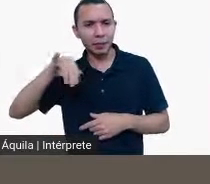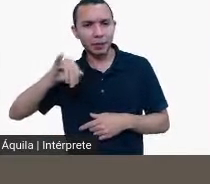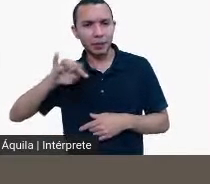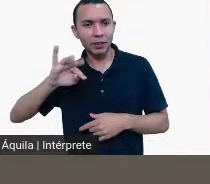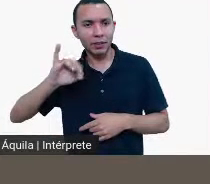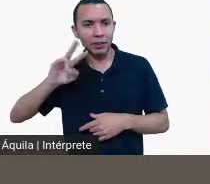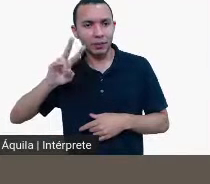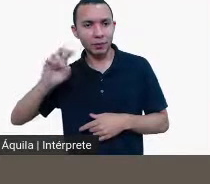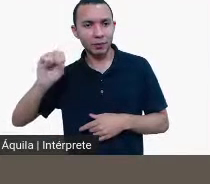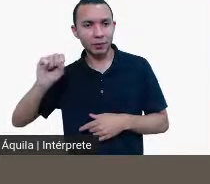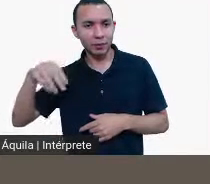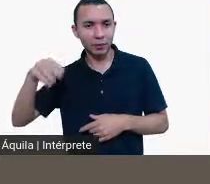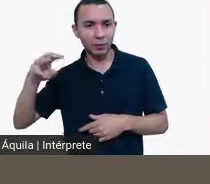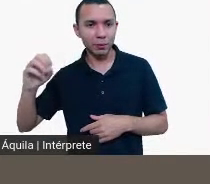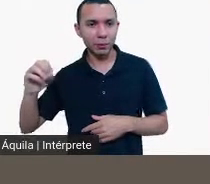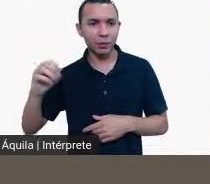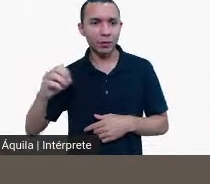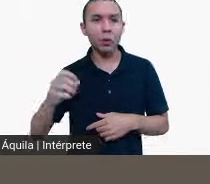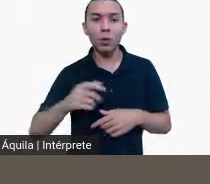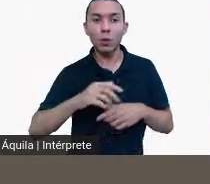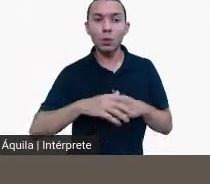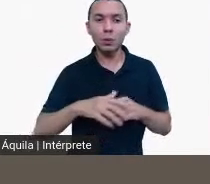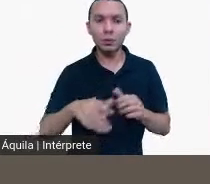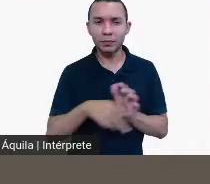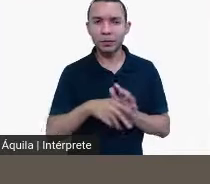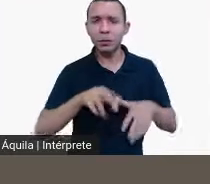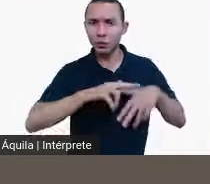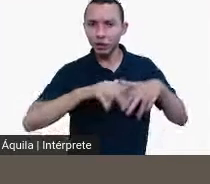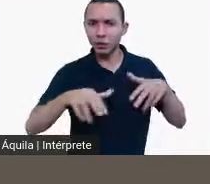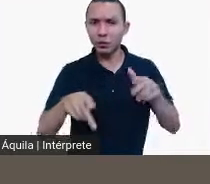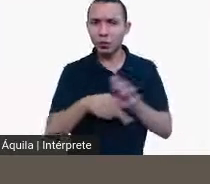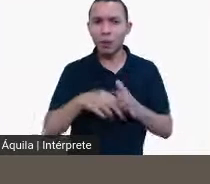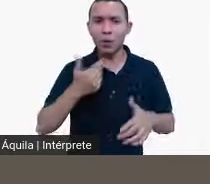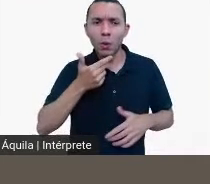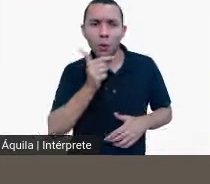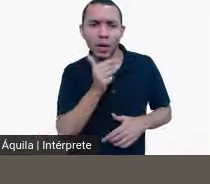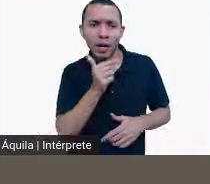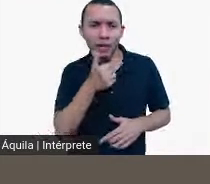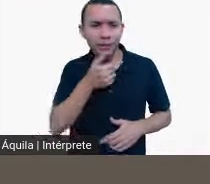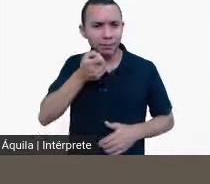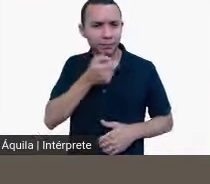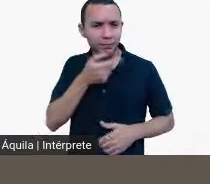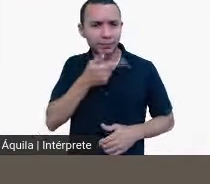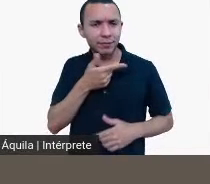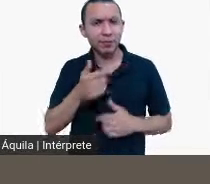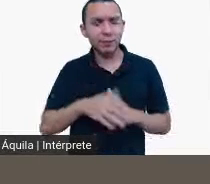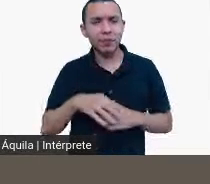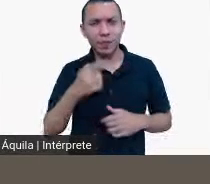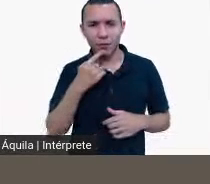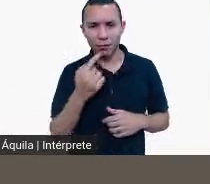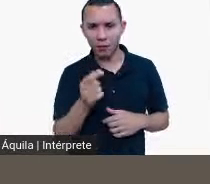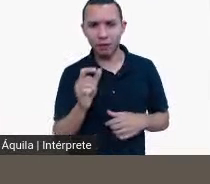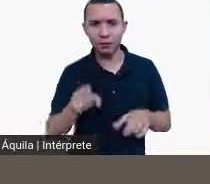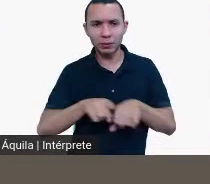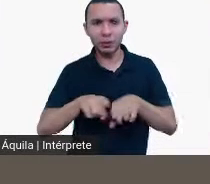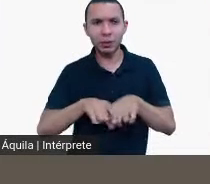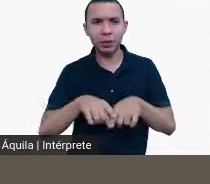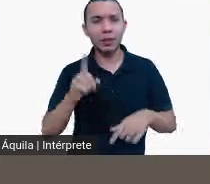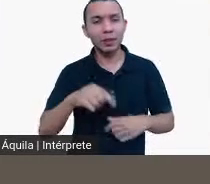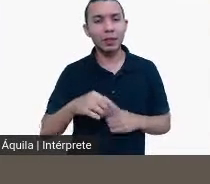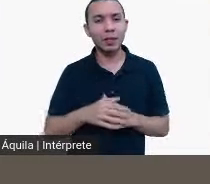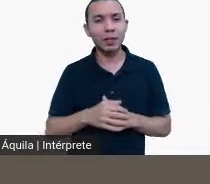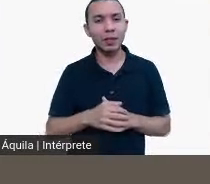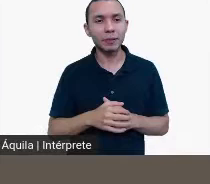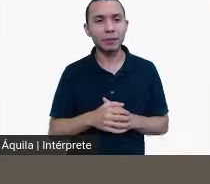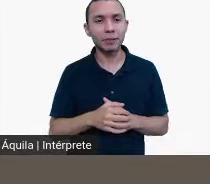O gênero cômico, em particular, era objeto de atenção por seu vínculo, e aí eu cito novamente, com as formas